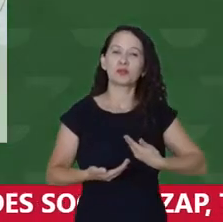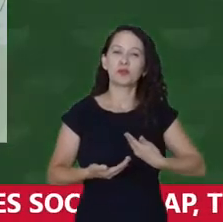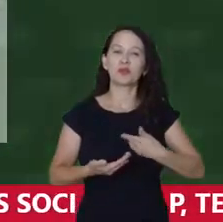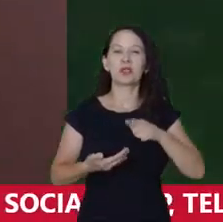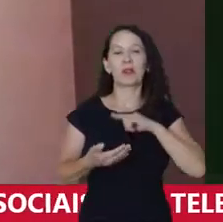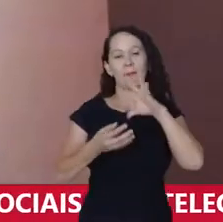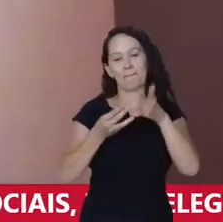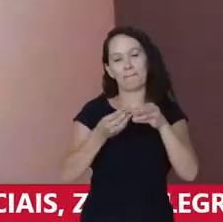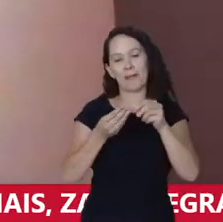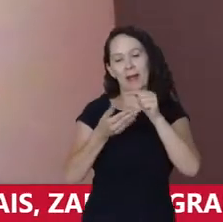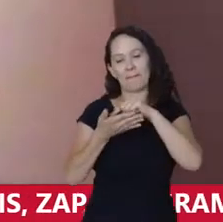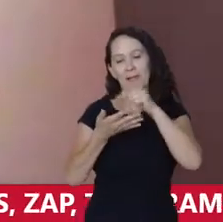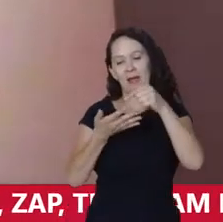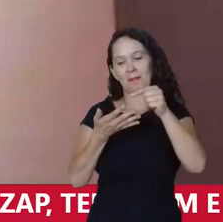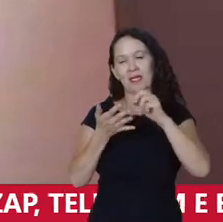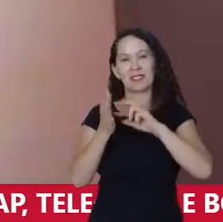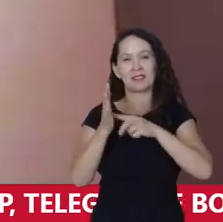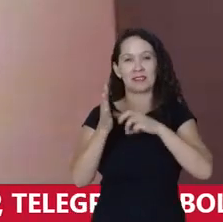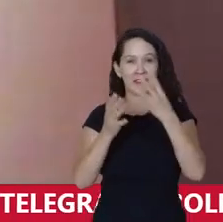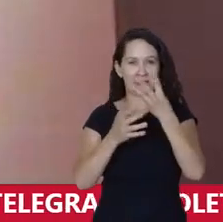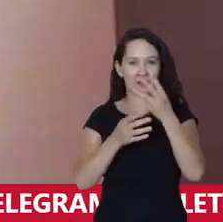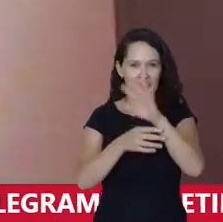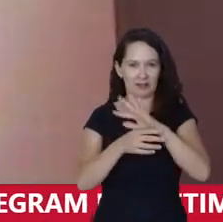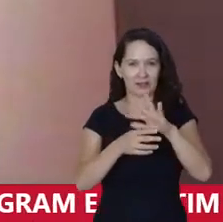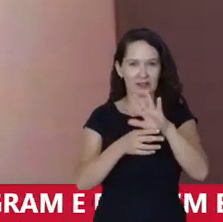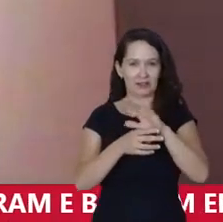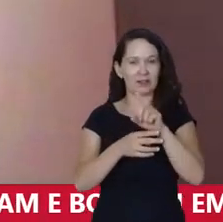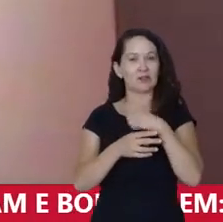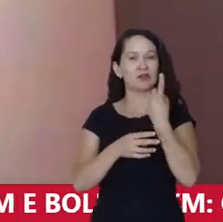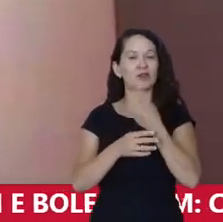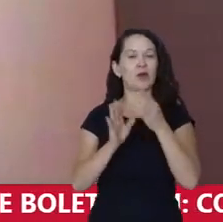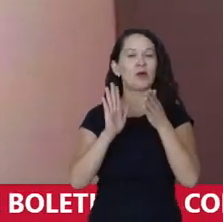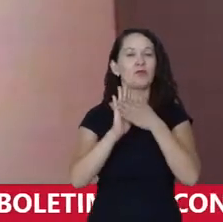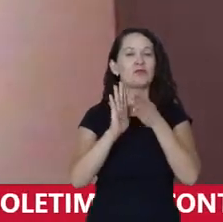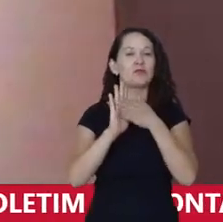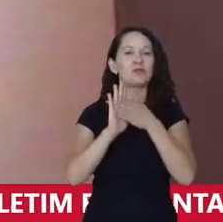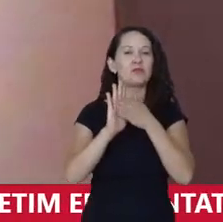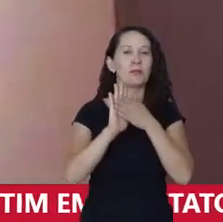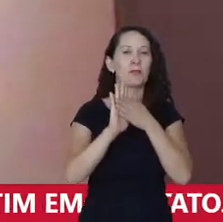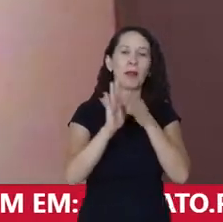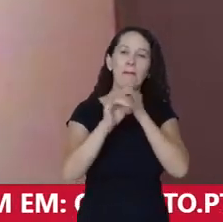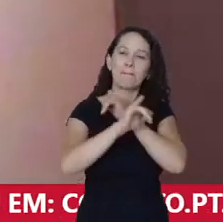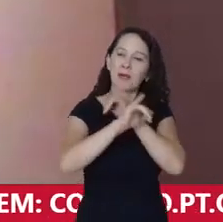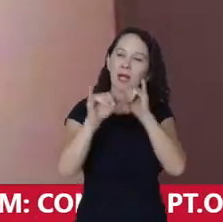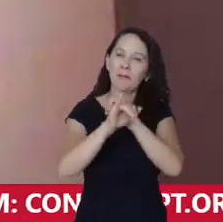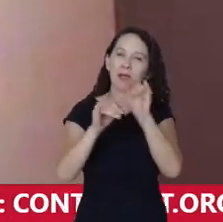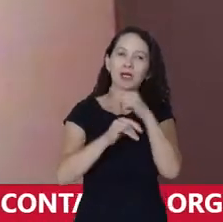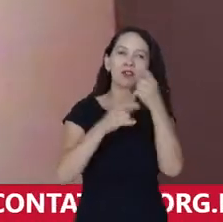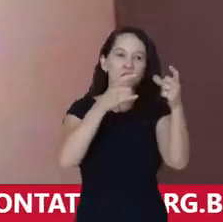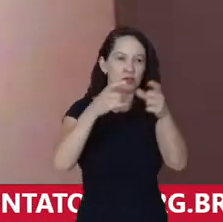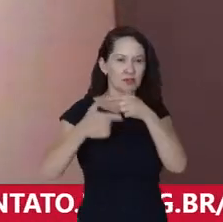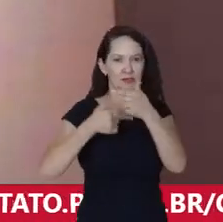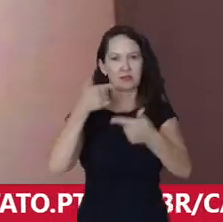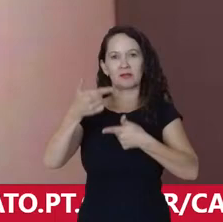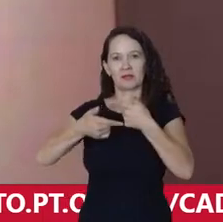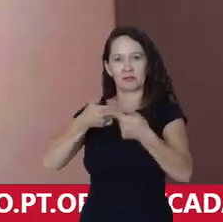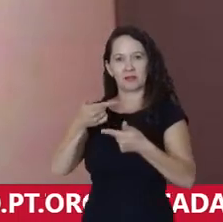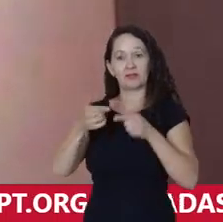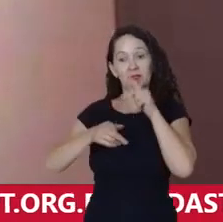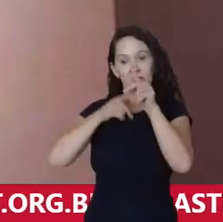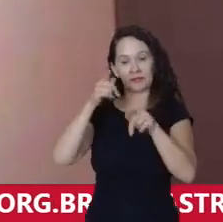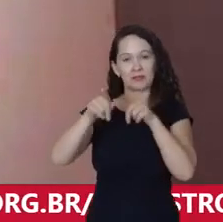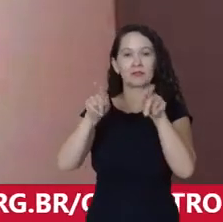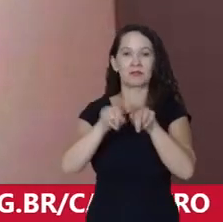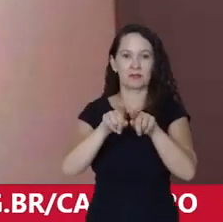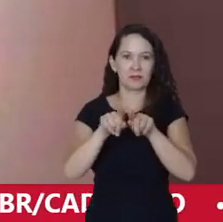congrega sindicatos das três esferas, estamos com uma campanha de mídia, nos locais de trabalho e com a